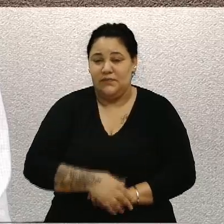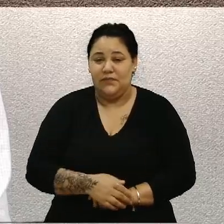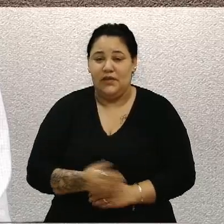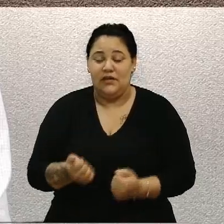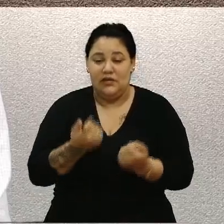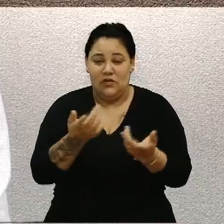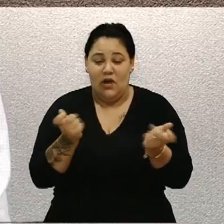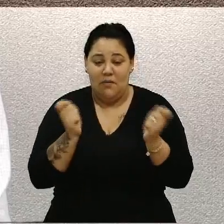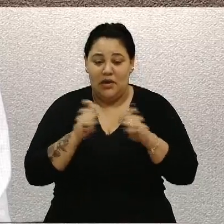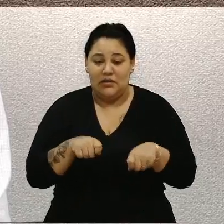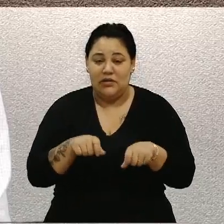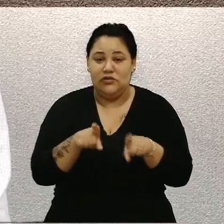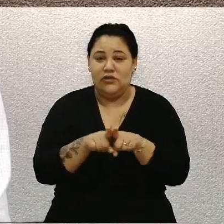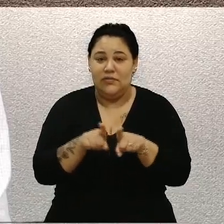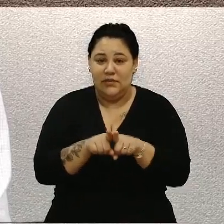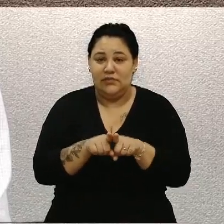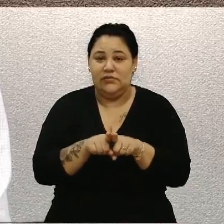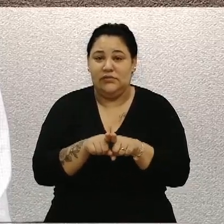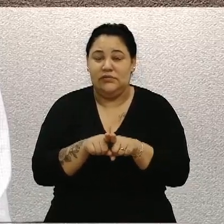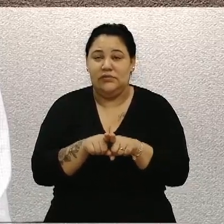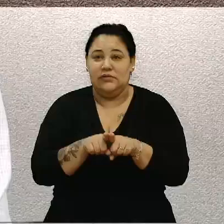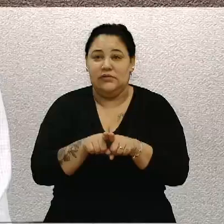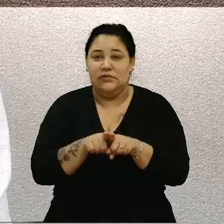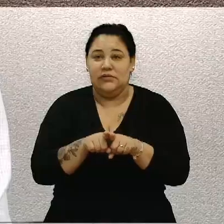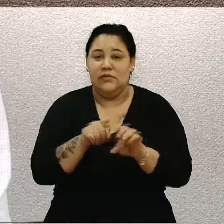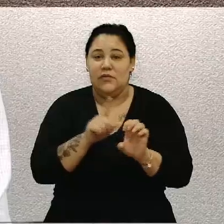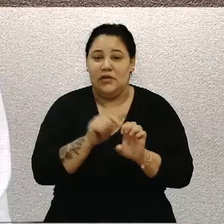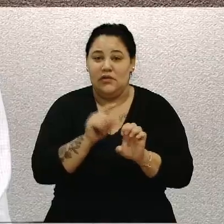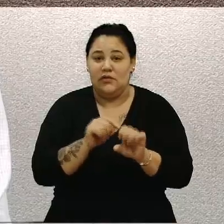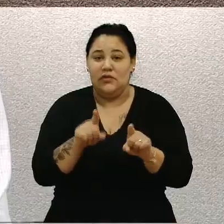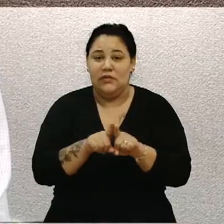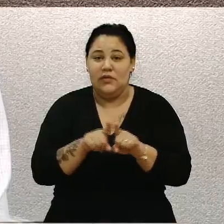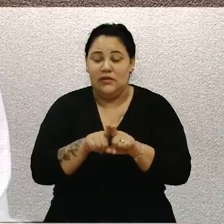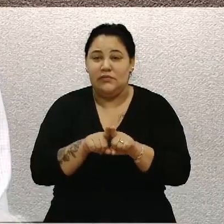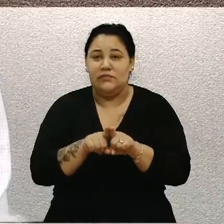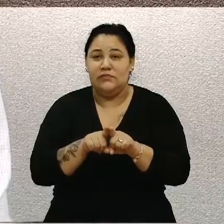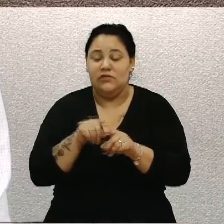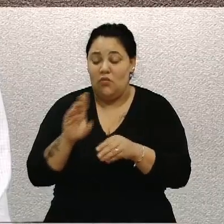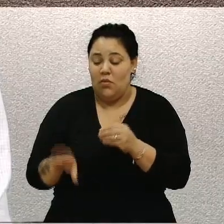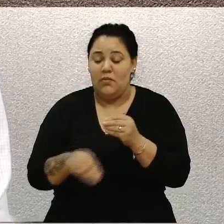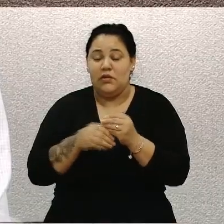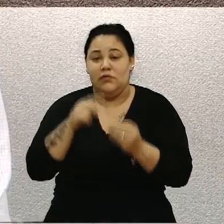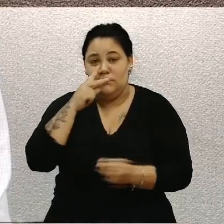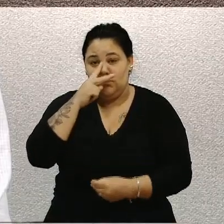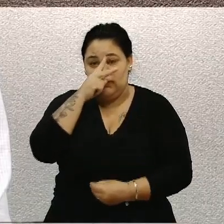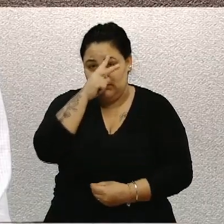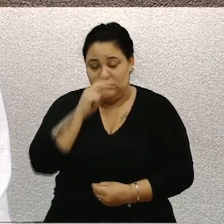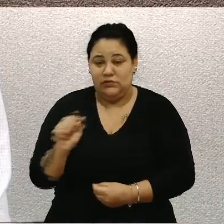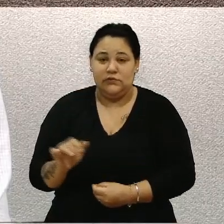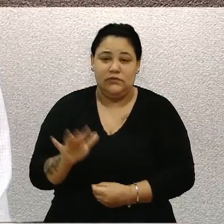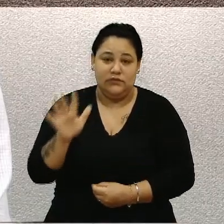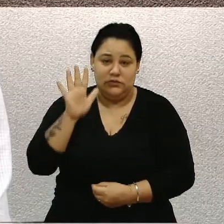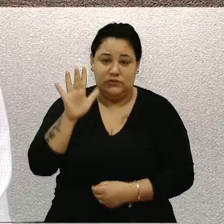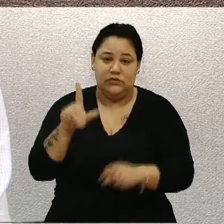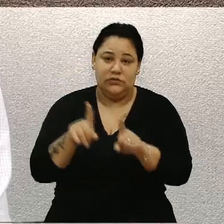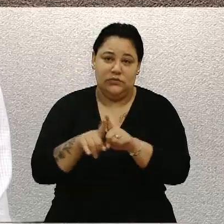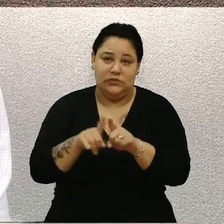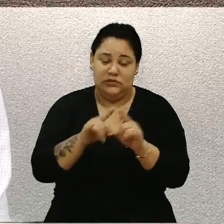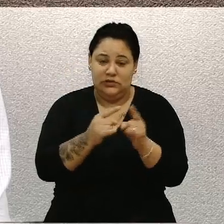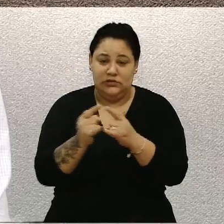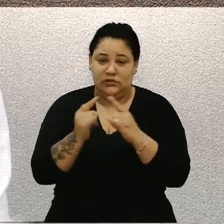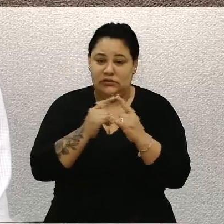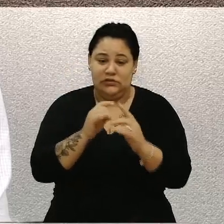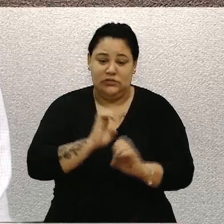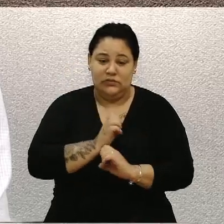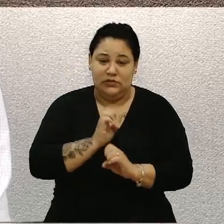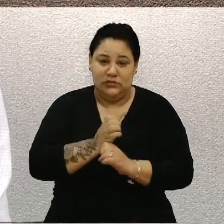capacitando esses empresários e agregando força e valor à entidade empresarial de Caxias